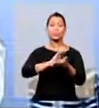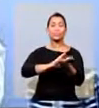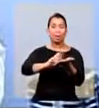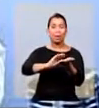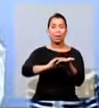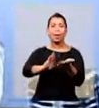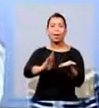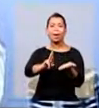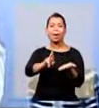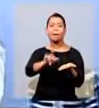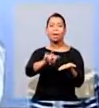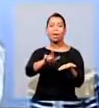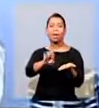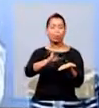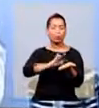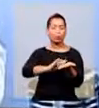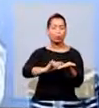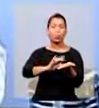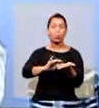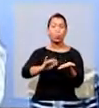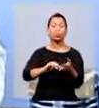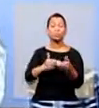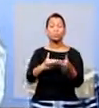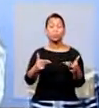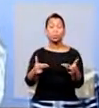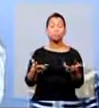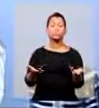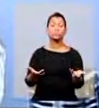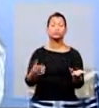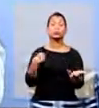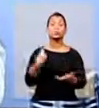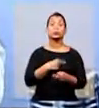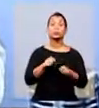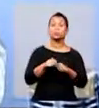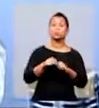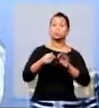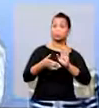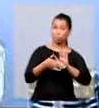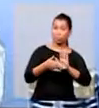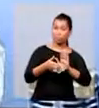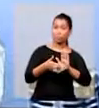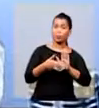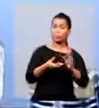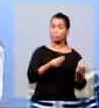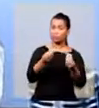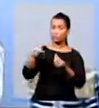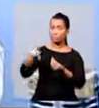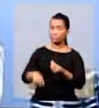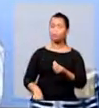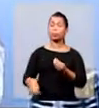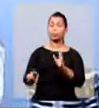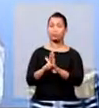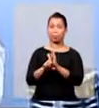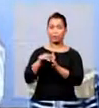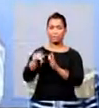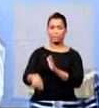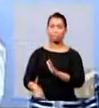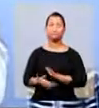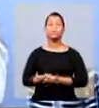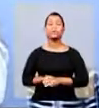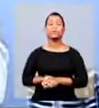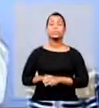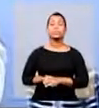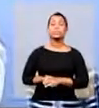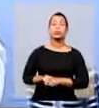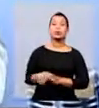fez até uma proposta, né? Foi encaminhada até acho que aqui para casa em relação a gente qualificar os estabelecimentos aqui em São José do Rio Preto, sim, né?